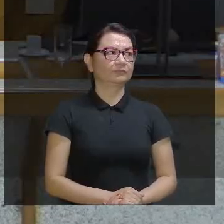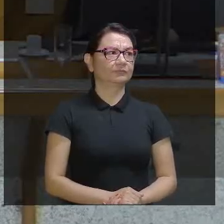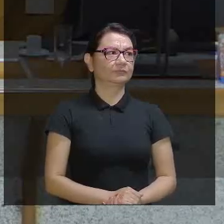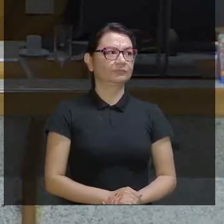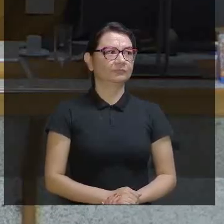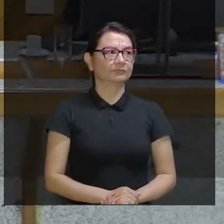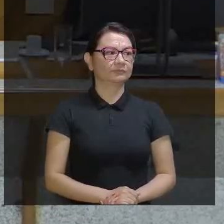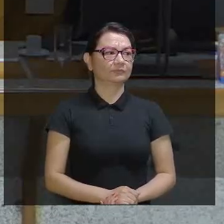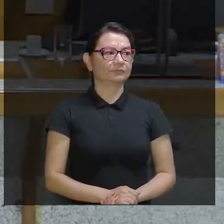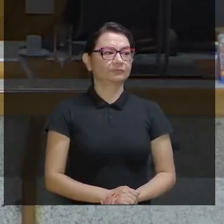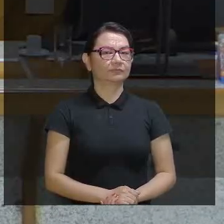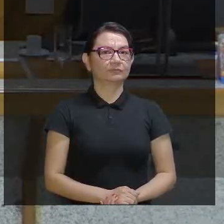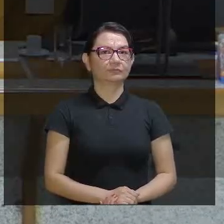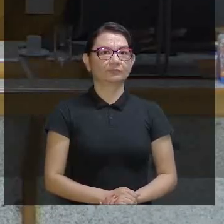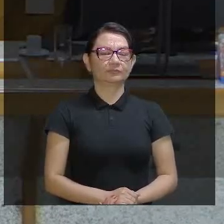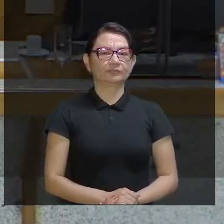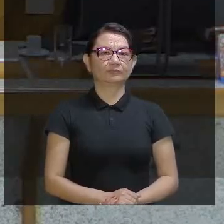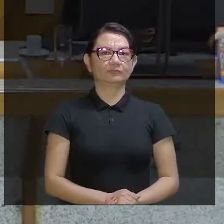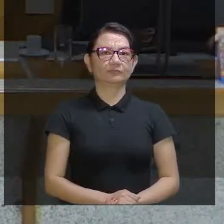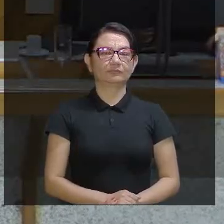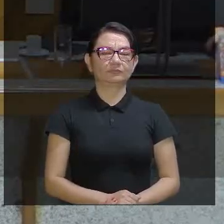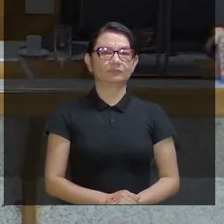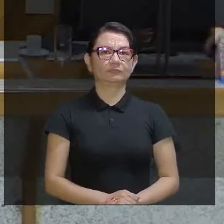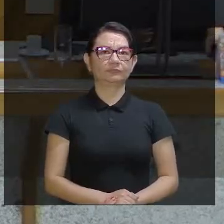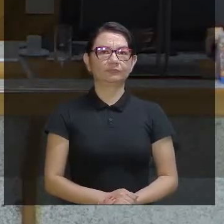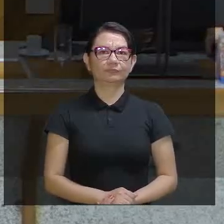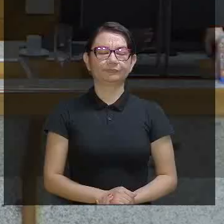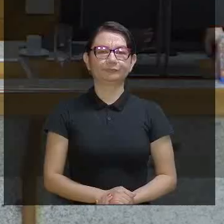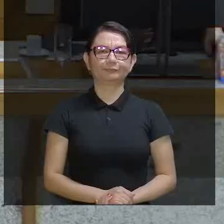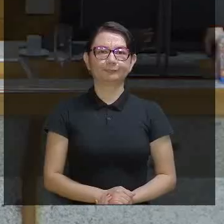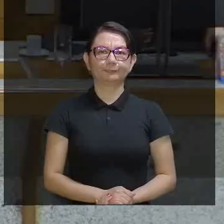Com a palavra, desembargador e juiz Carmo